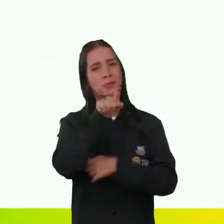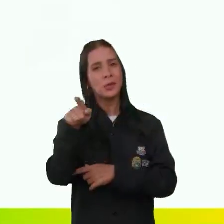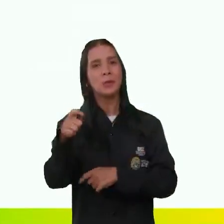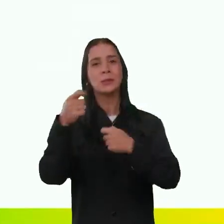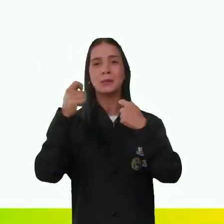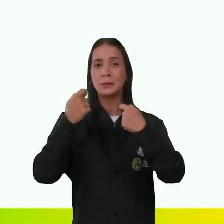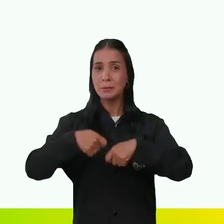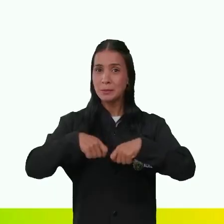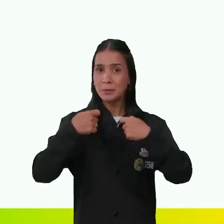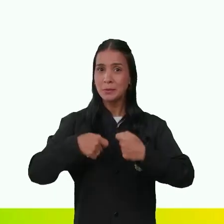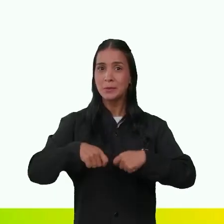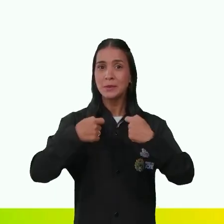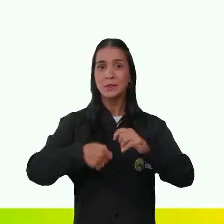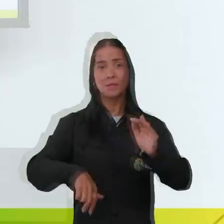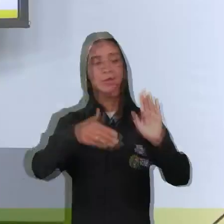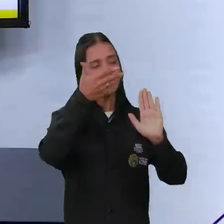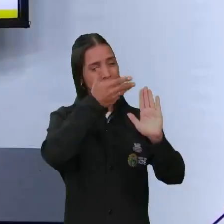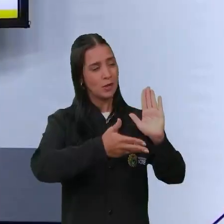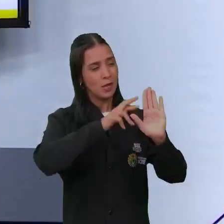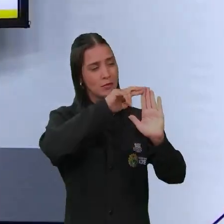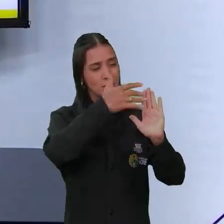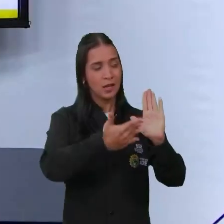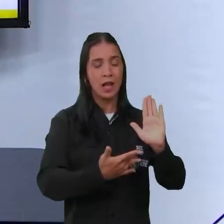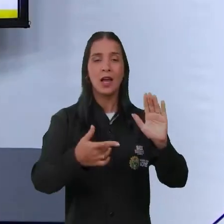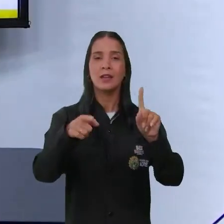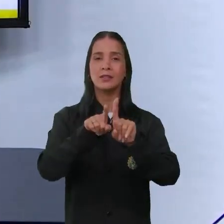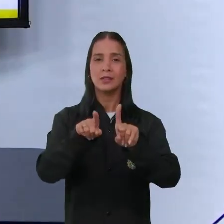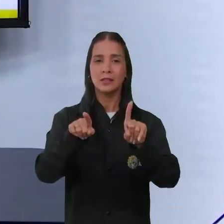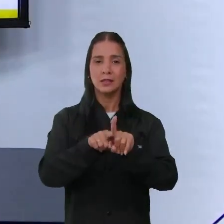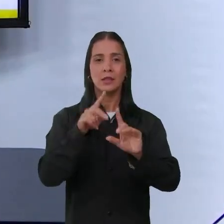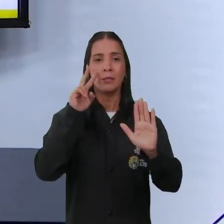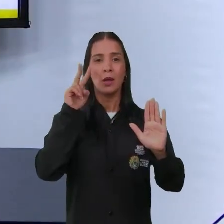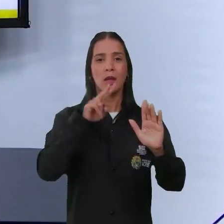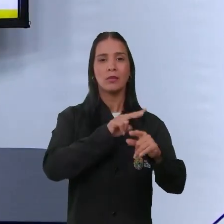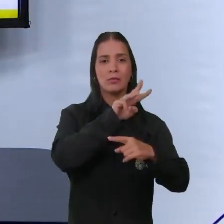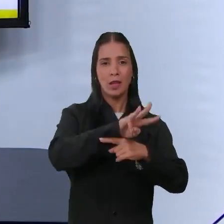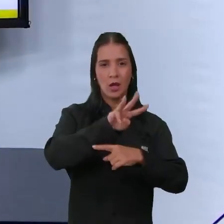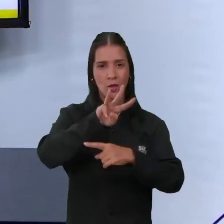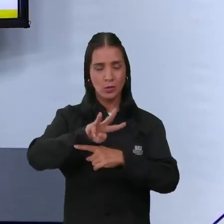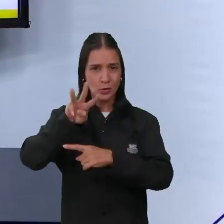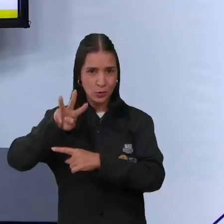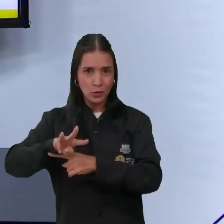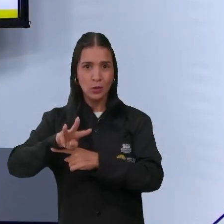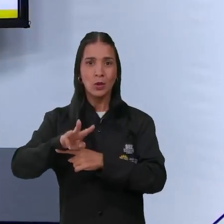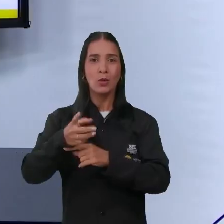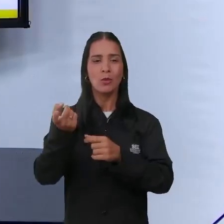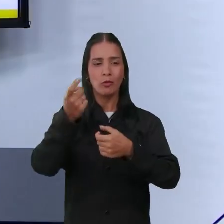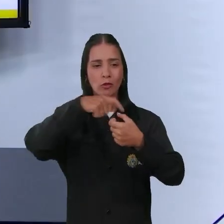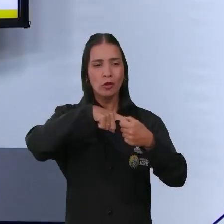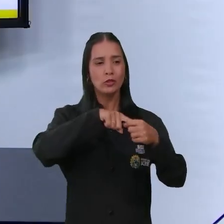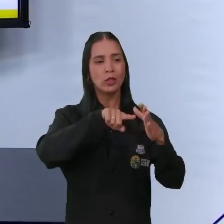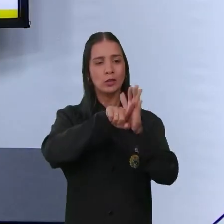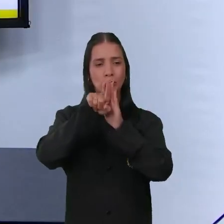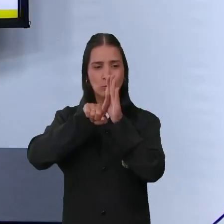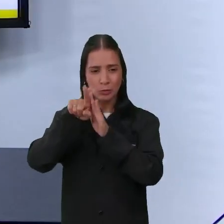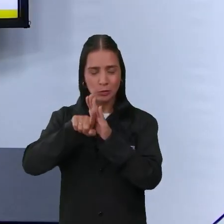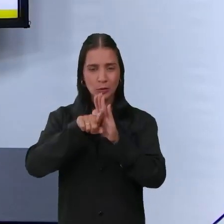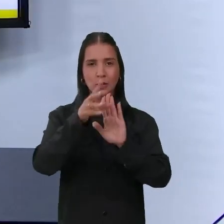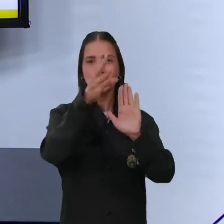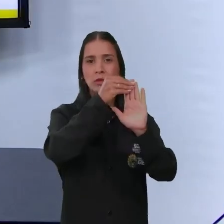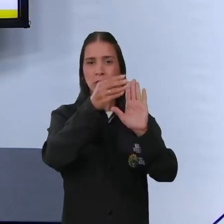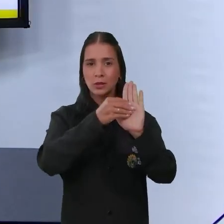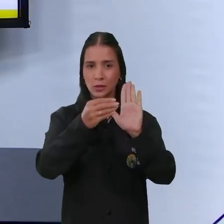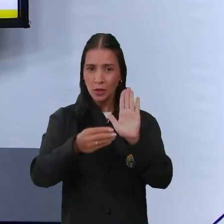nossa plataforma para a retomada do conteúdo. Olhem também alguma referência que a gente coloca aí para